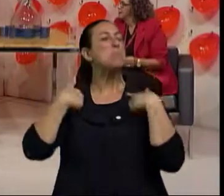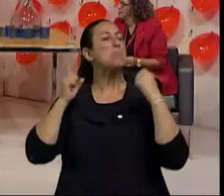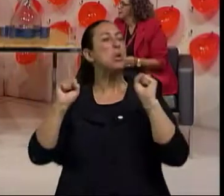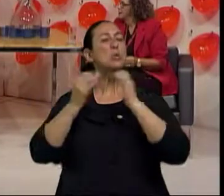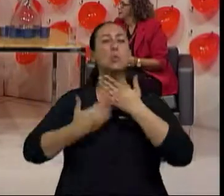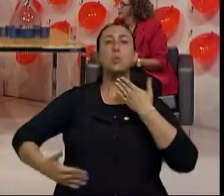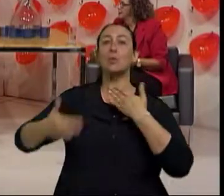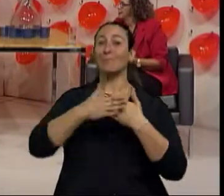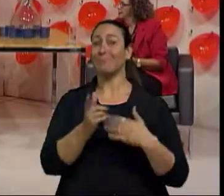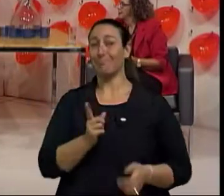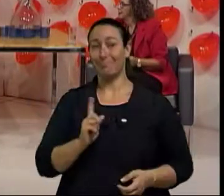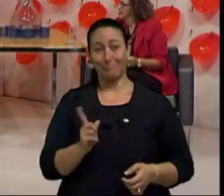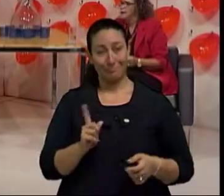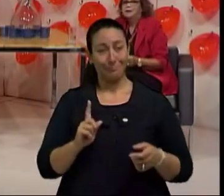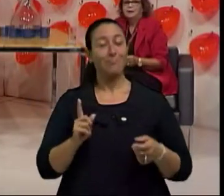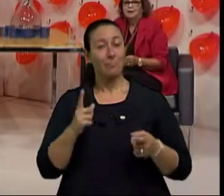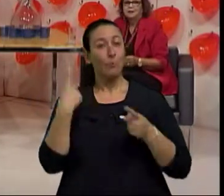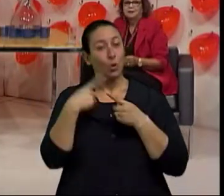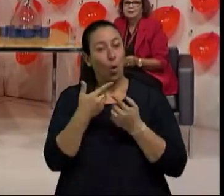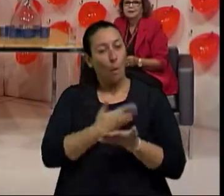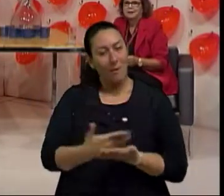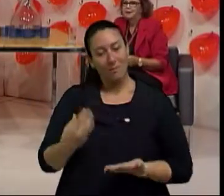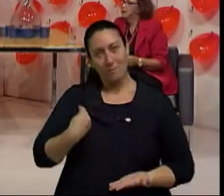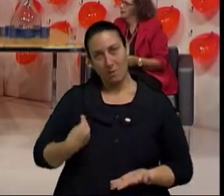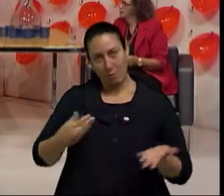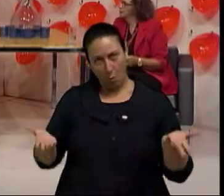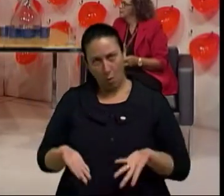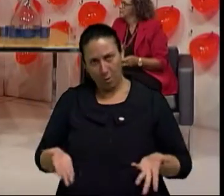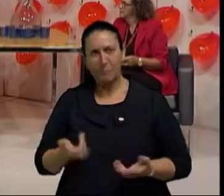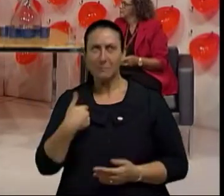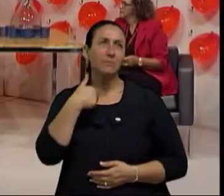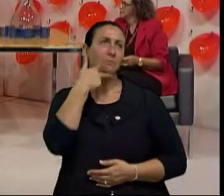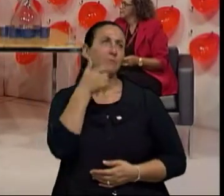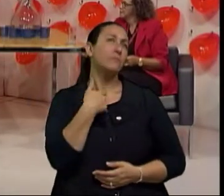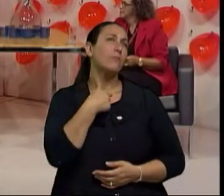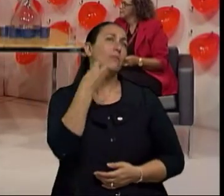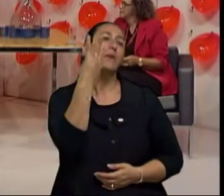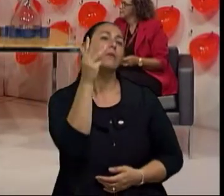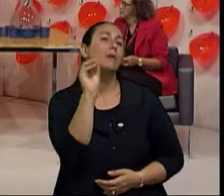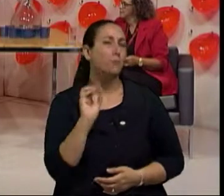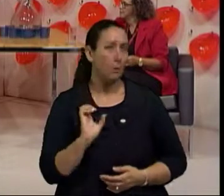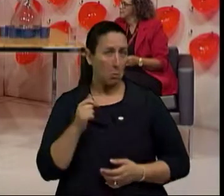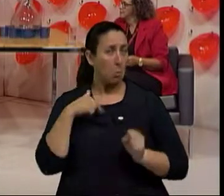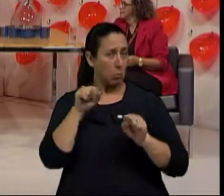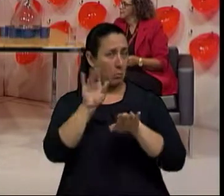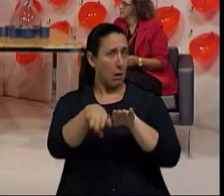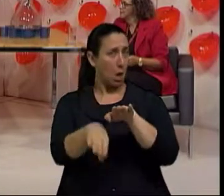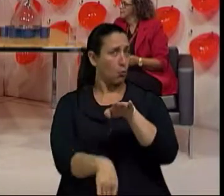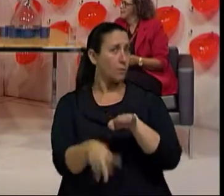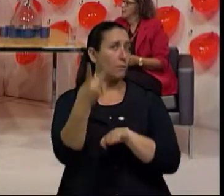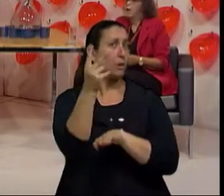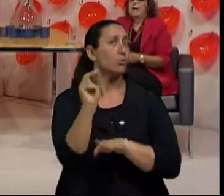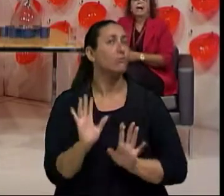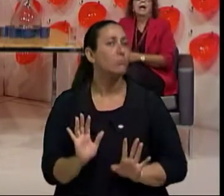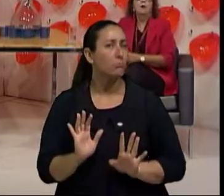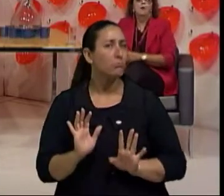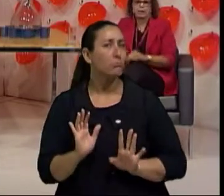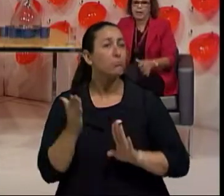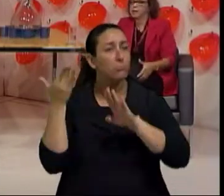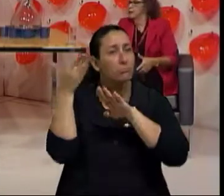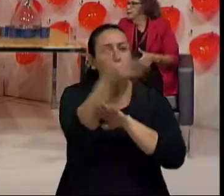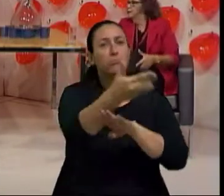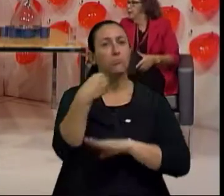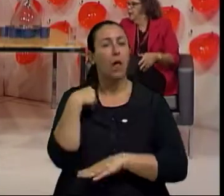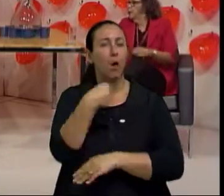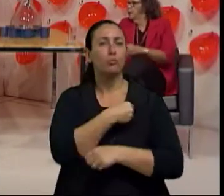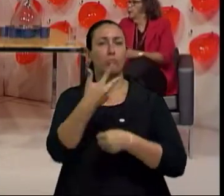construo essa fase da minha vida e eu começo muito cedo. Claro. Eu usei 30 anos, claro, mas podia usar 20 ou menos. Dependendo até da minha história,